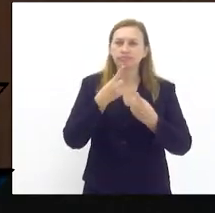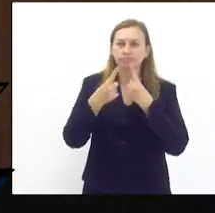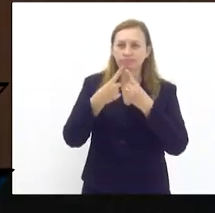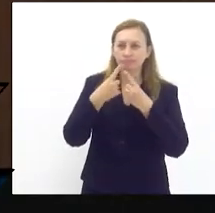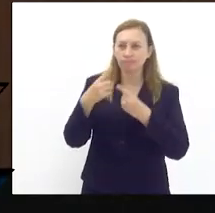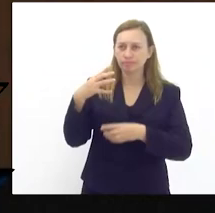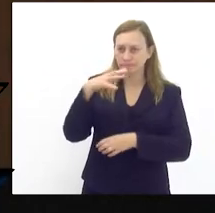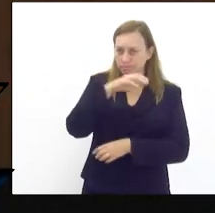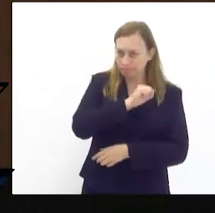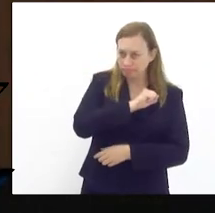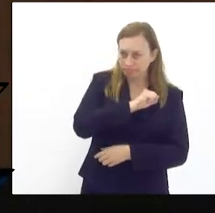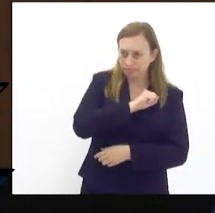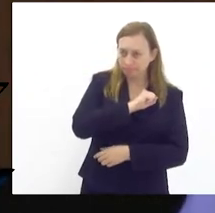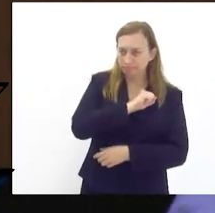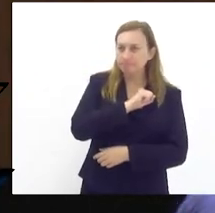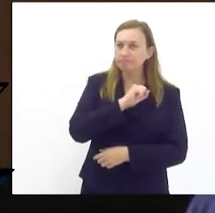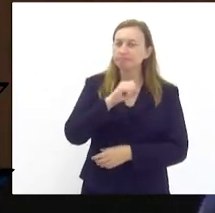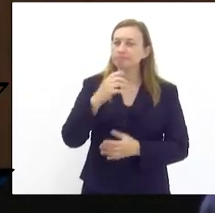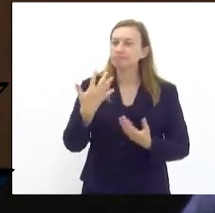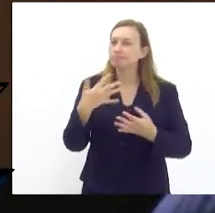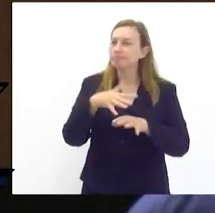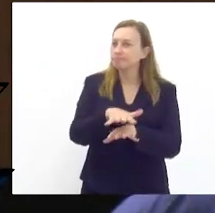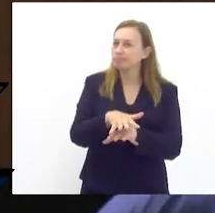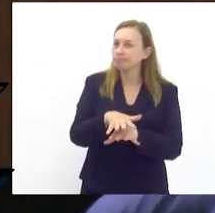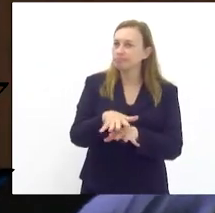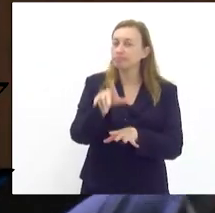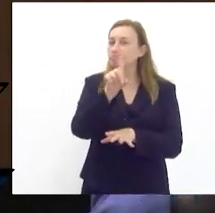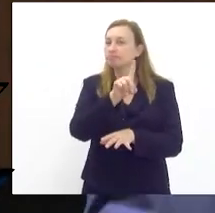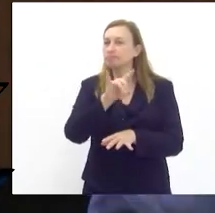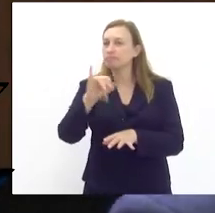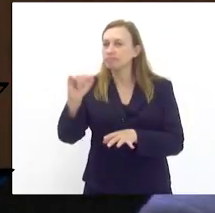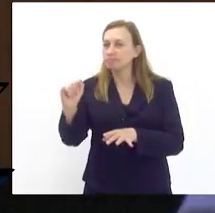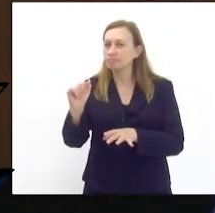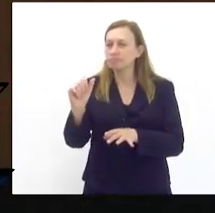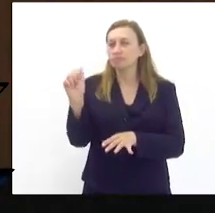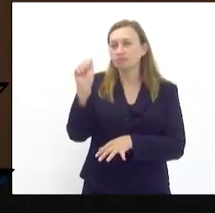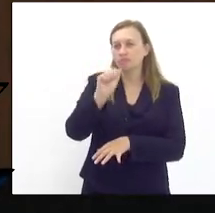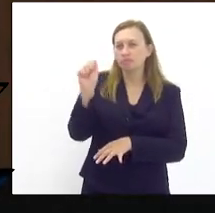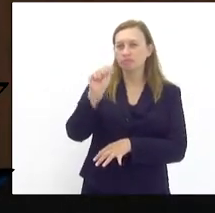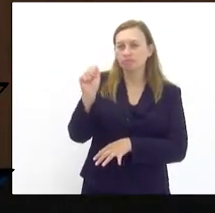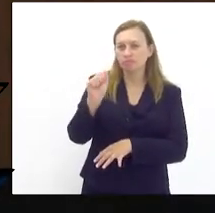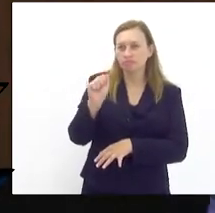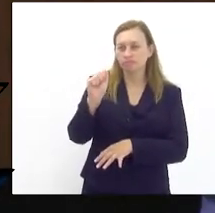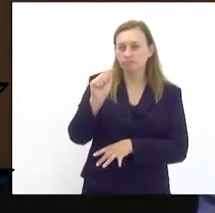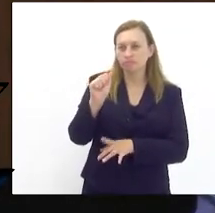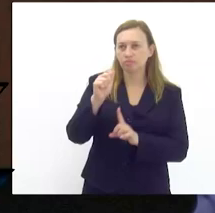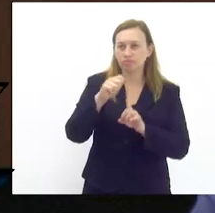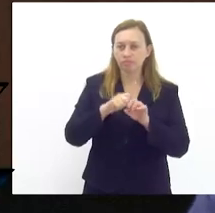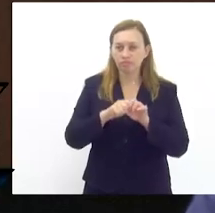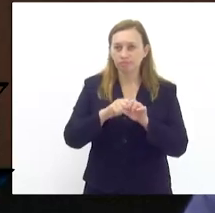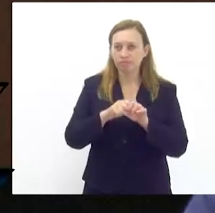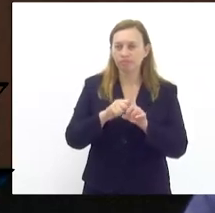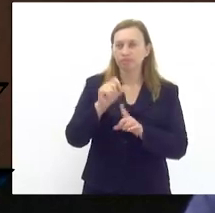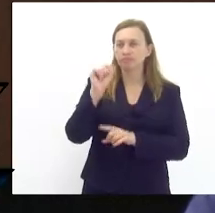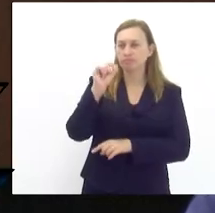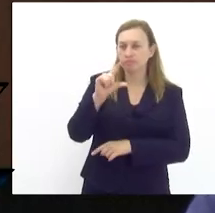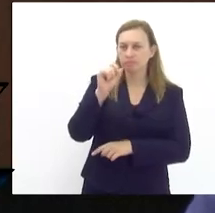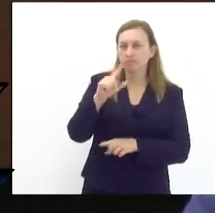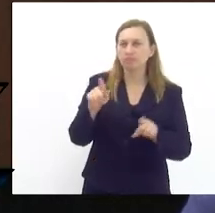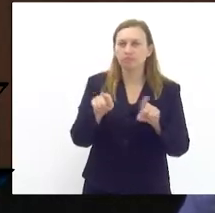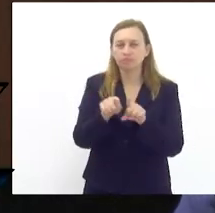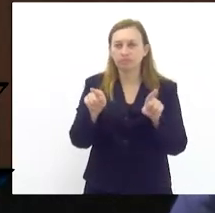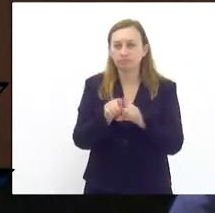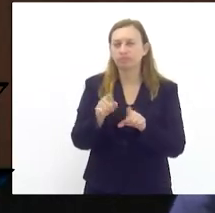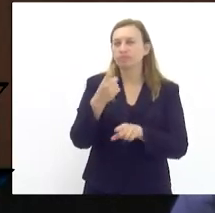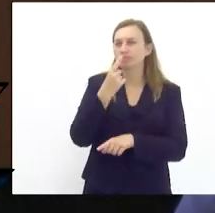rapidamente a inclusão dessa data do agosto azul e vermelho no nosso calendário que é